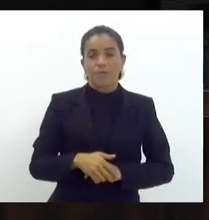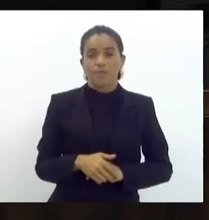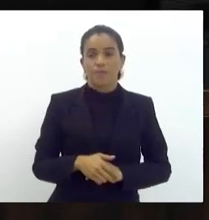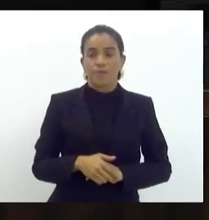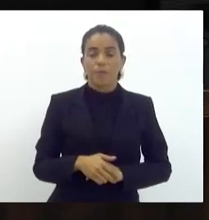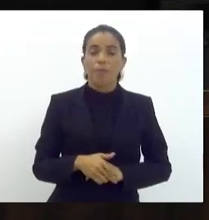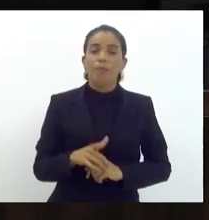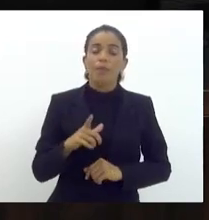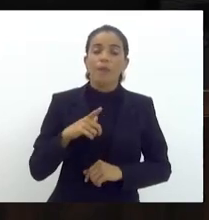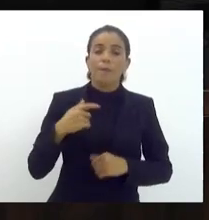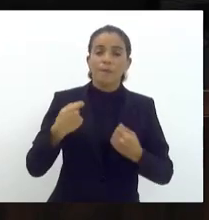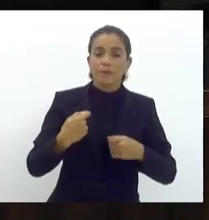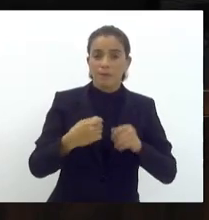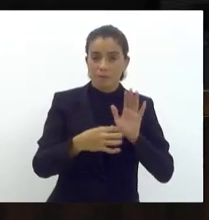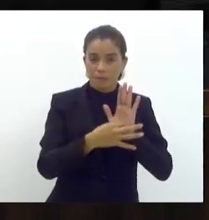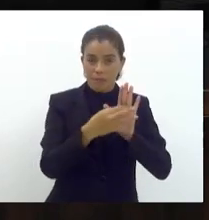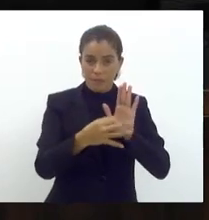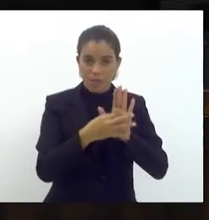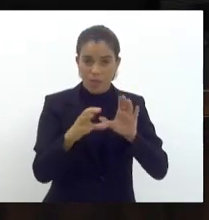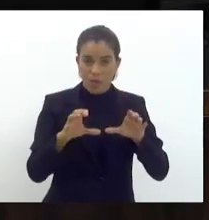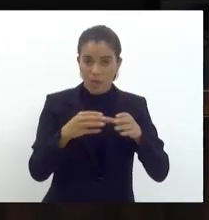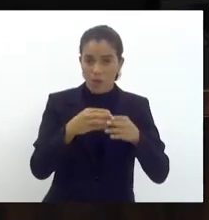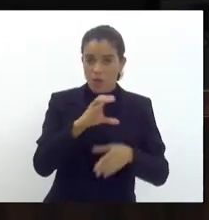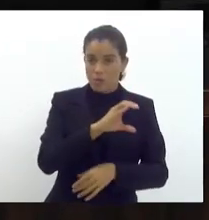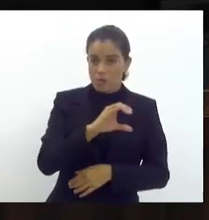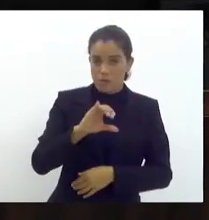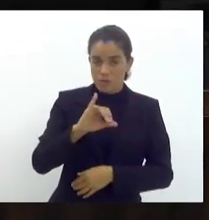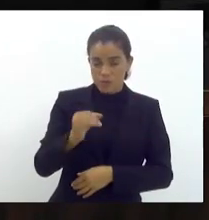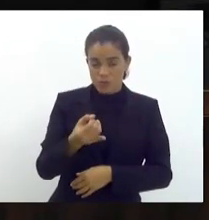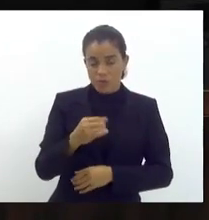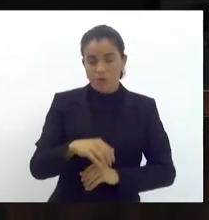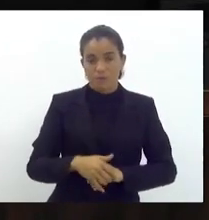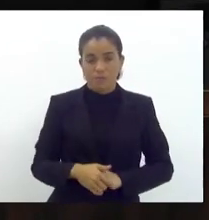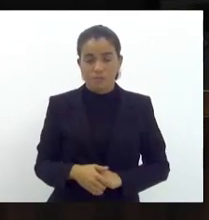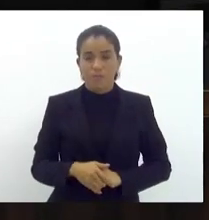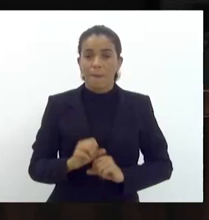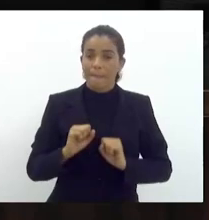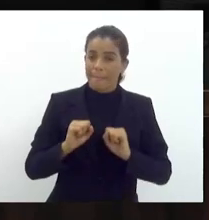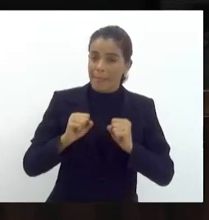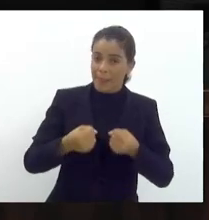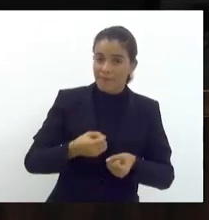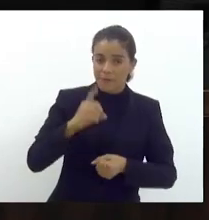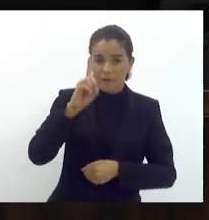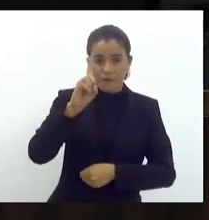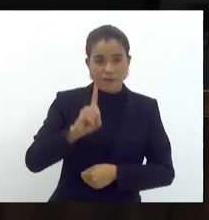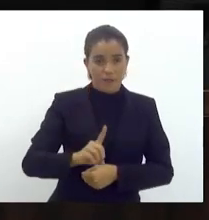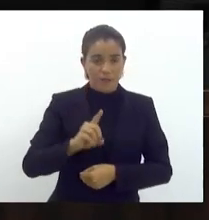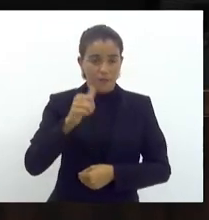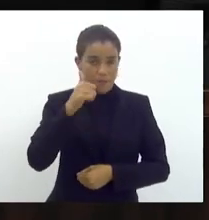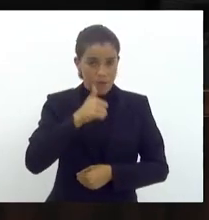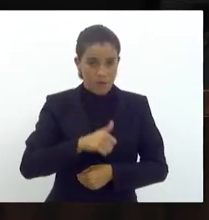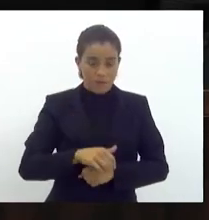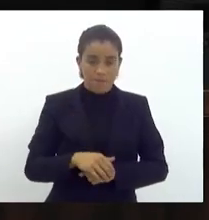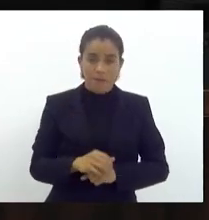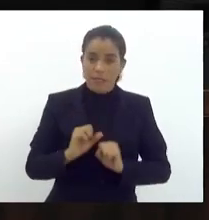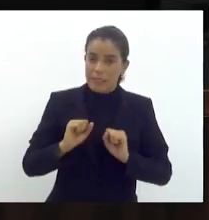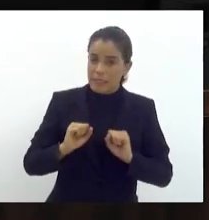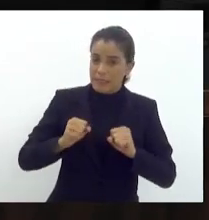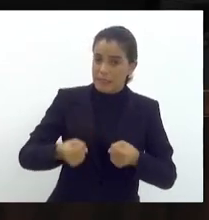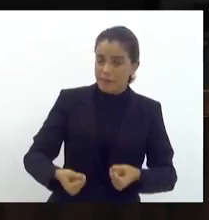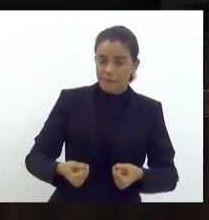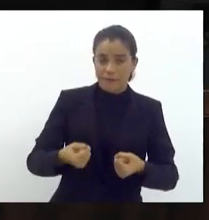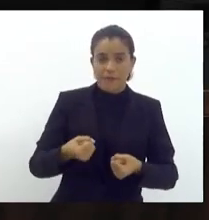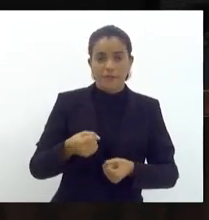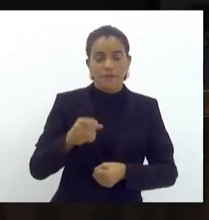ruaspendendo de pareceres das comissões constituições de Justiça de defesa dos direitos da mulher de defesa